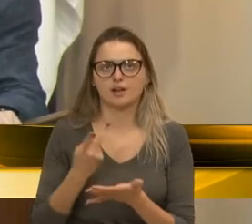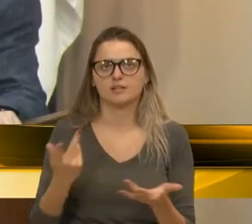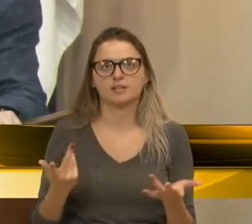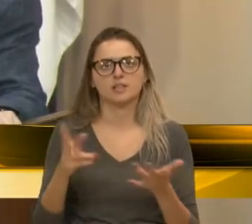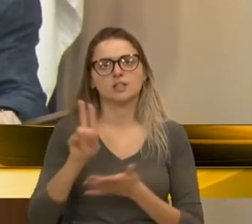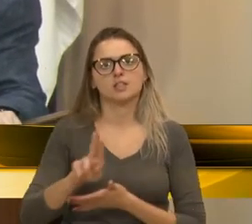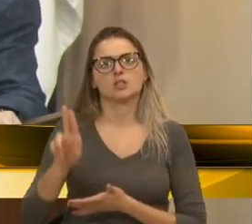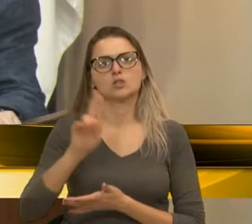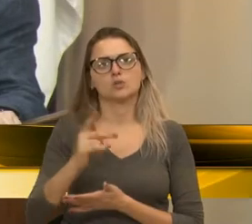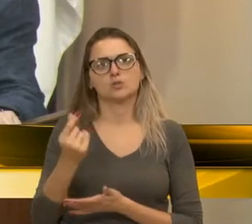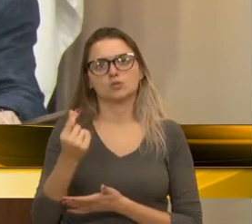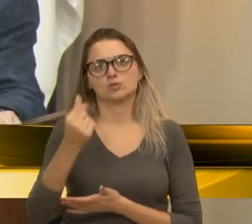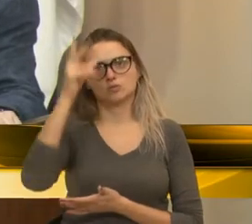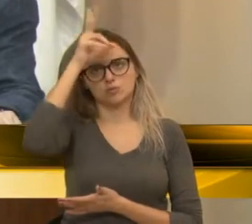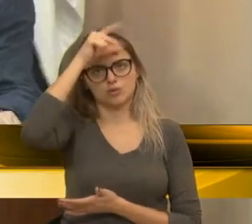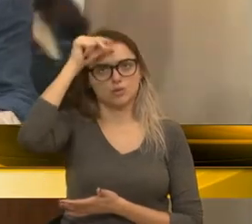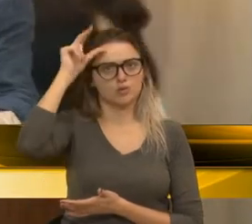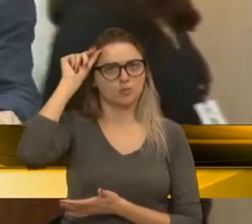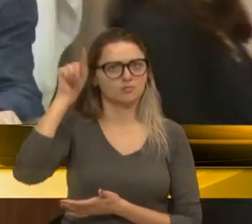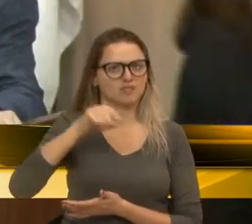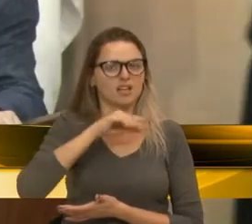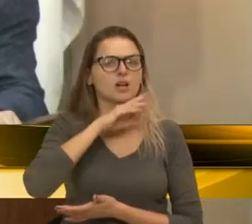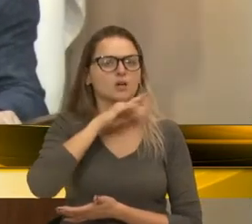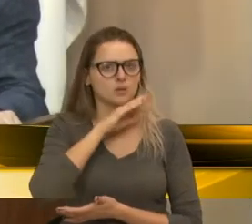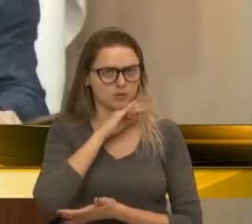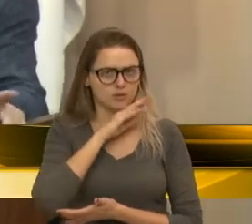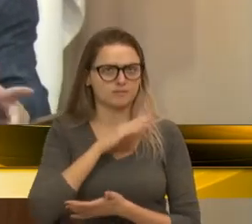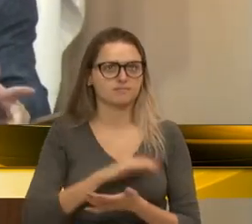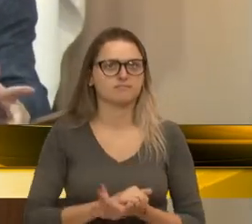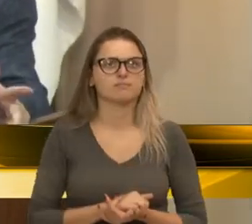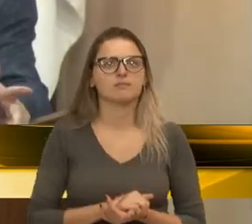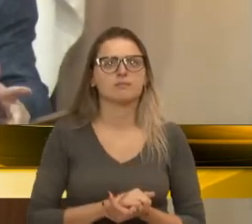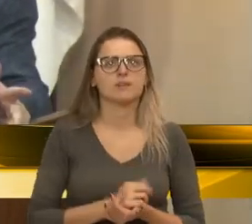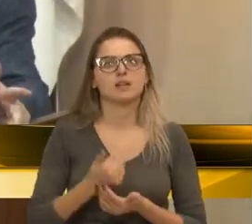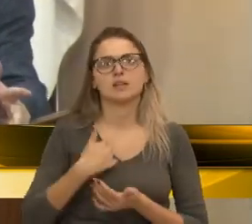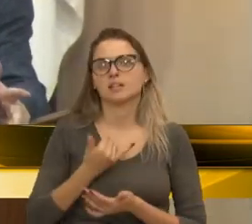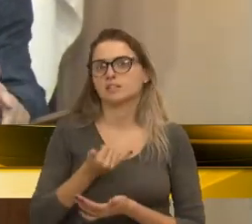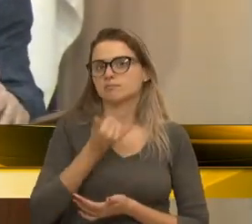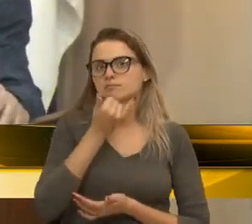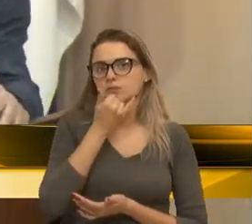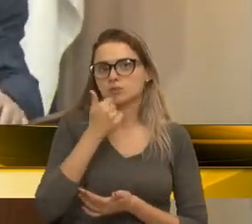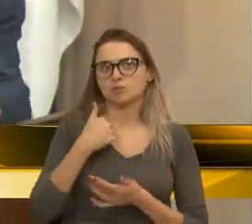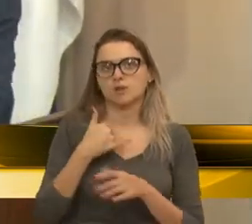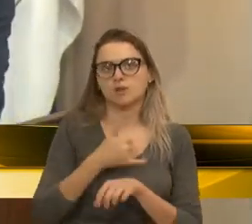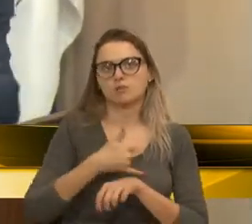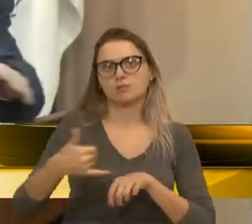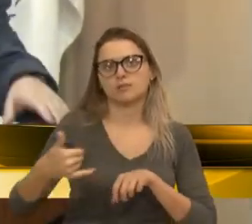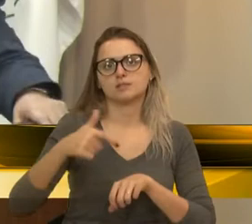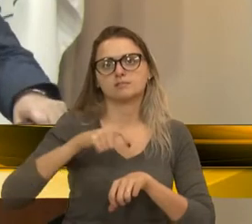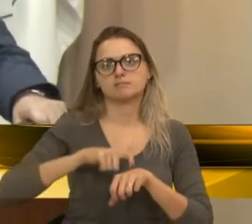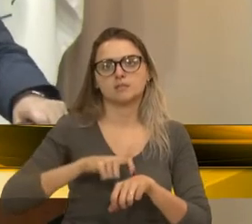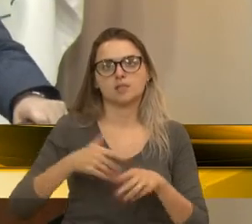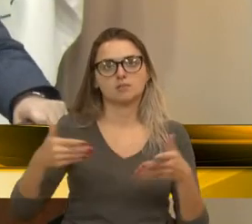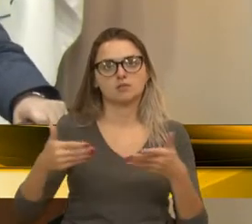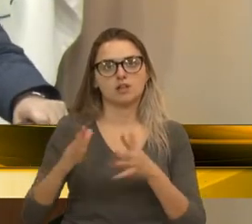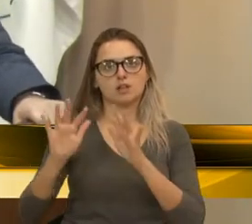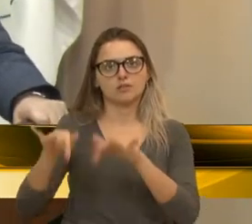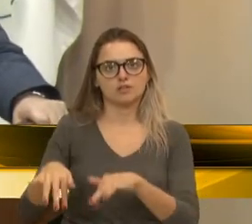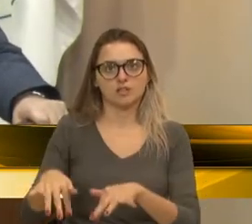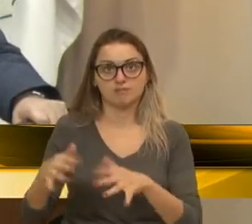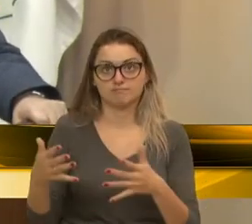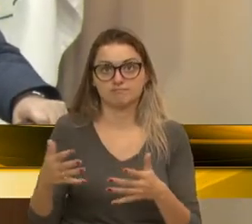no uso do dinheiro público, né? Então, isso é muito ruim. Desculpem ter ultrapassado, estou fechando meu tempo,